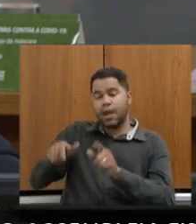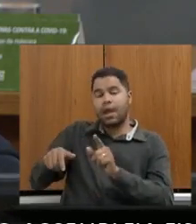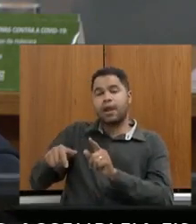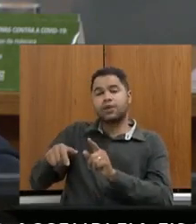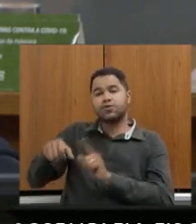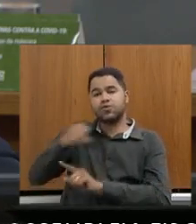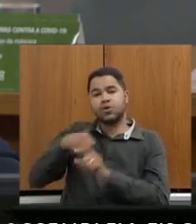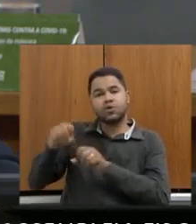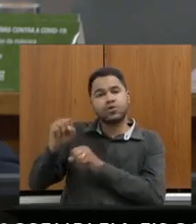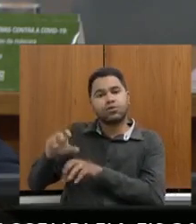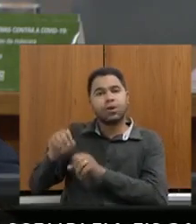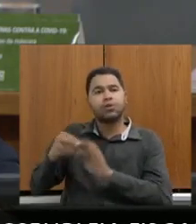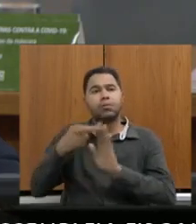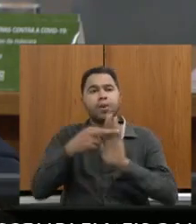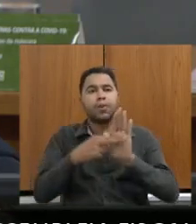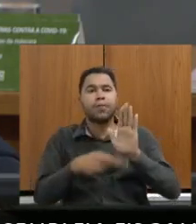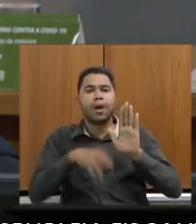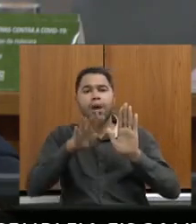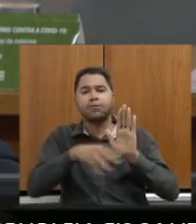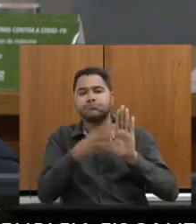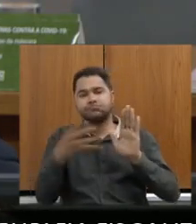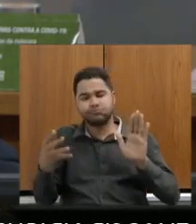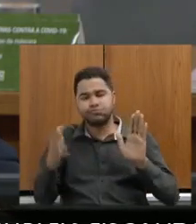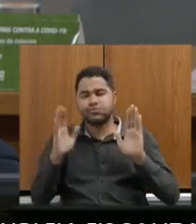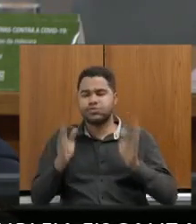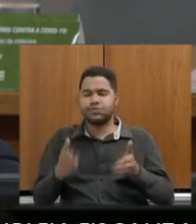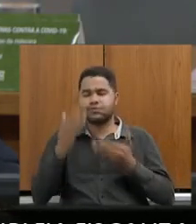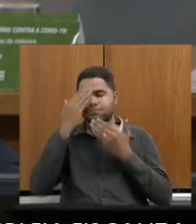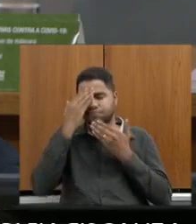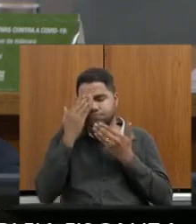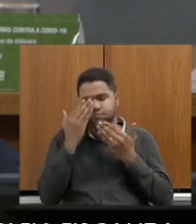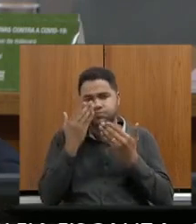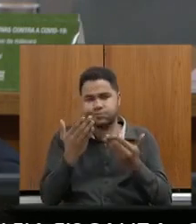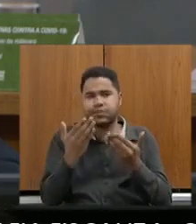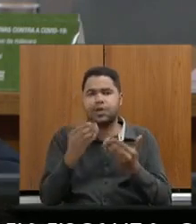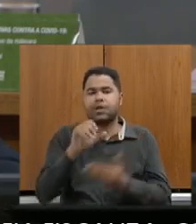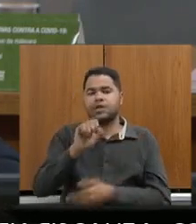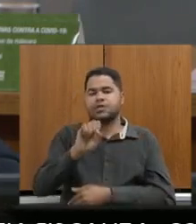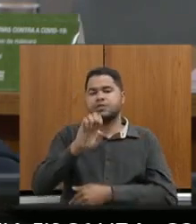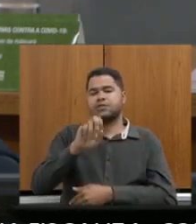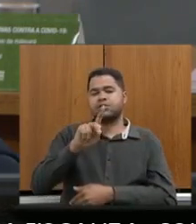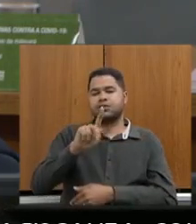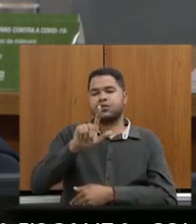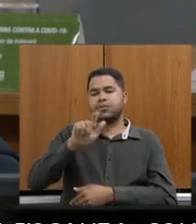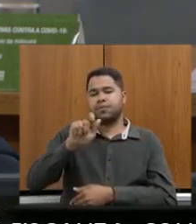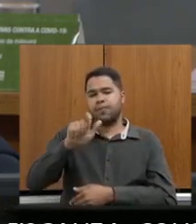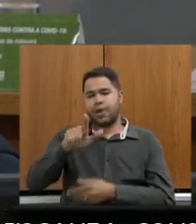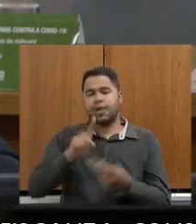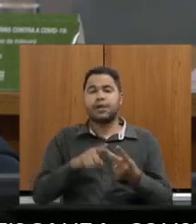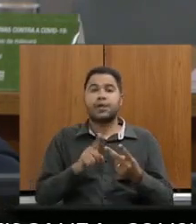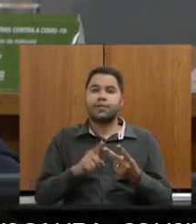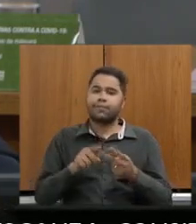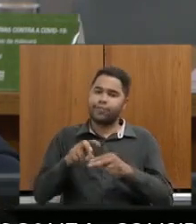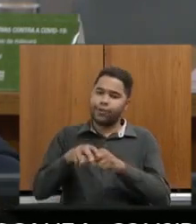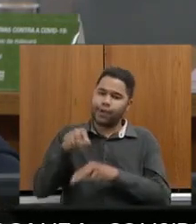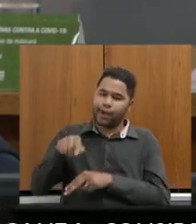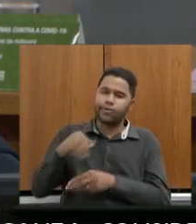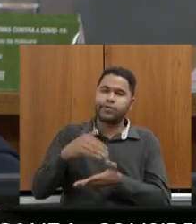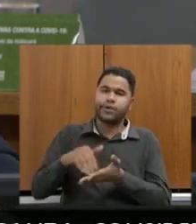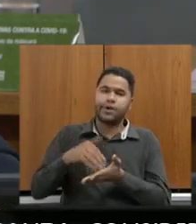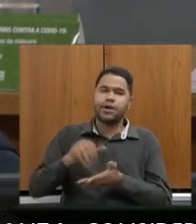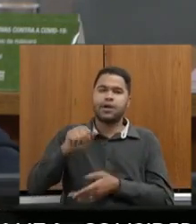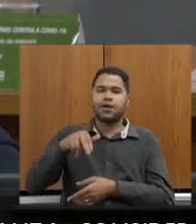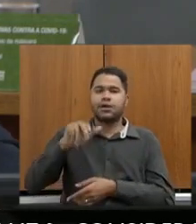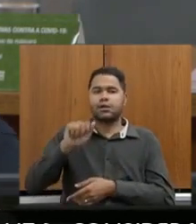shiatsu a escala regulamentada e aqui a gente quer agradecer imensamente a a a Seplag através da nossa secretaria Luiza o esforço também porque a resolução